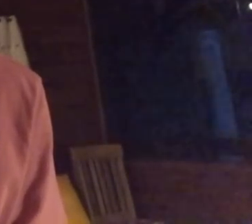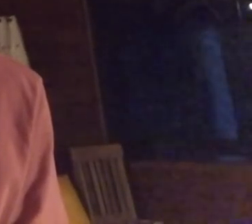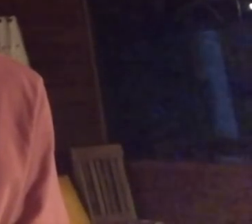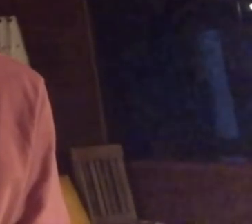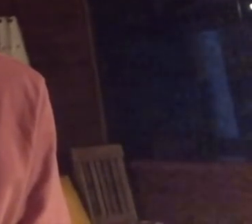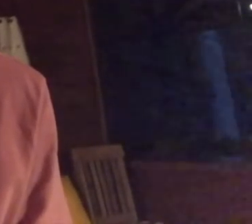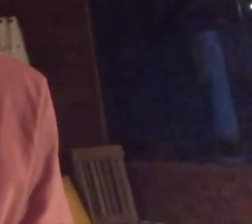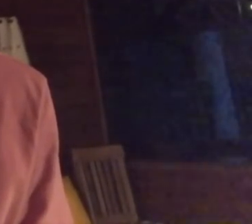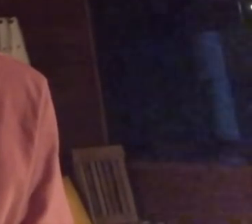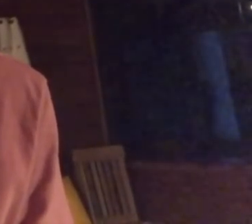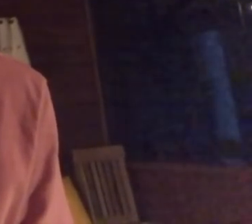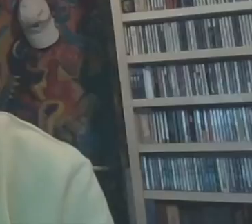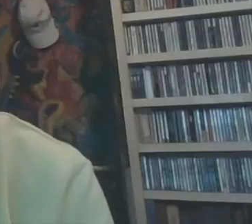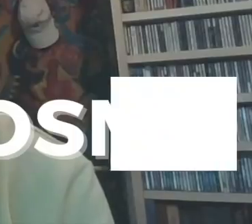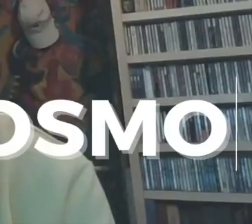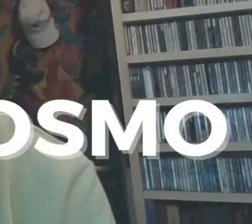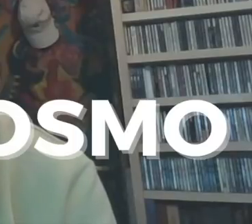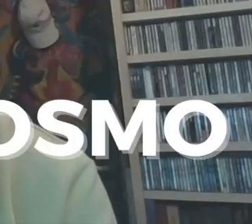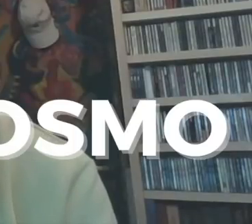Oportunidade.